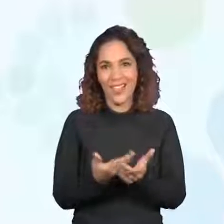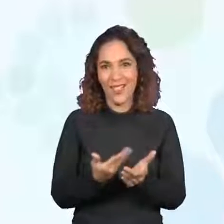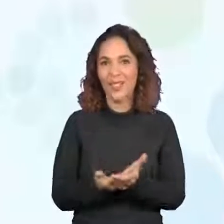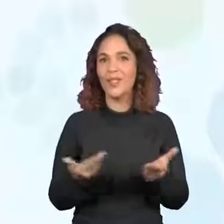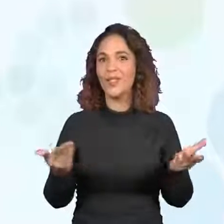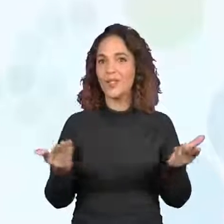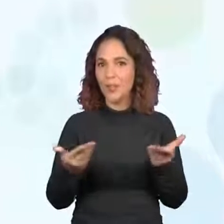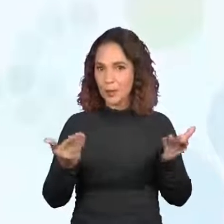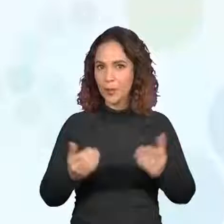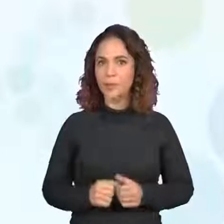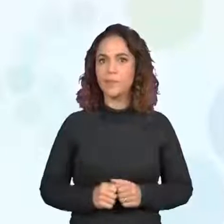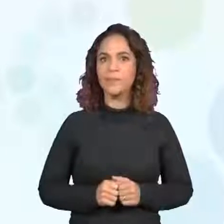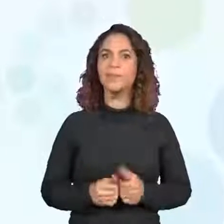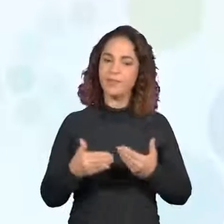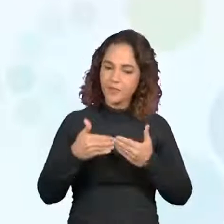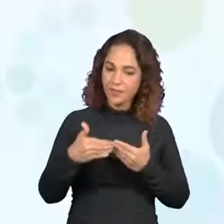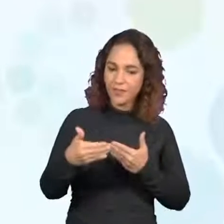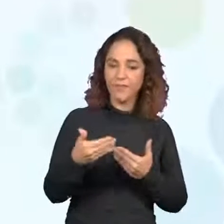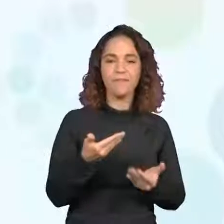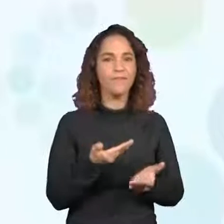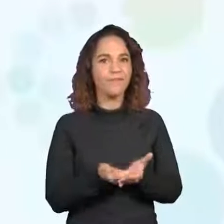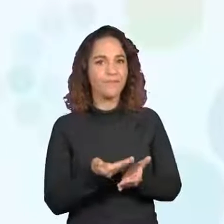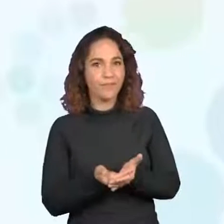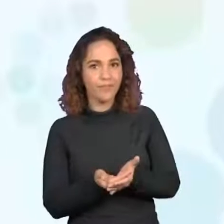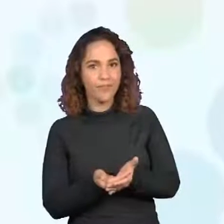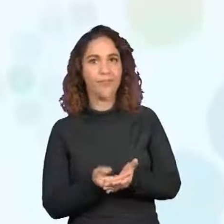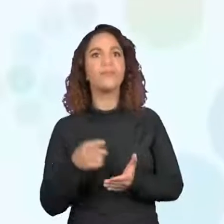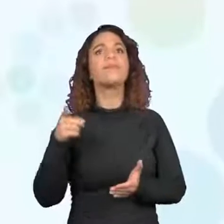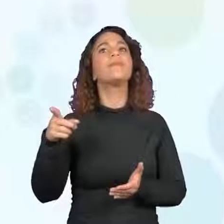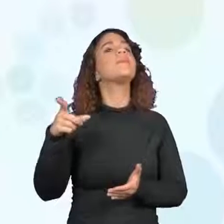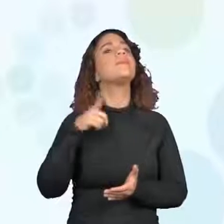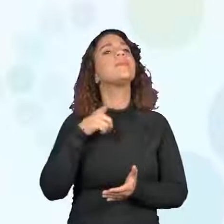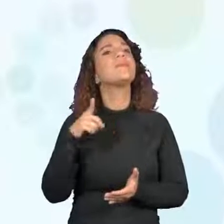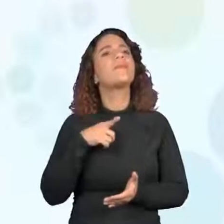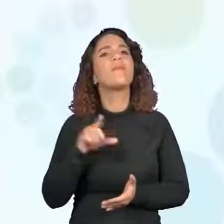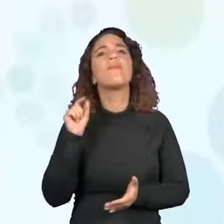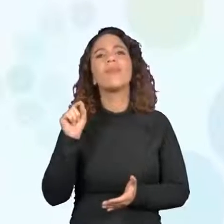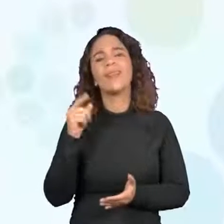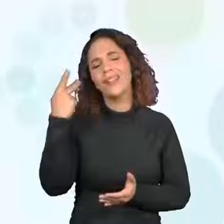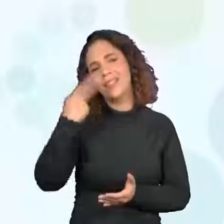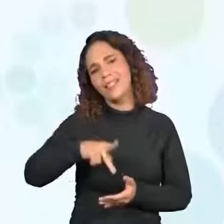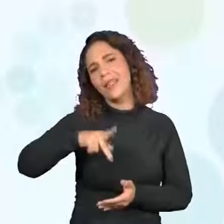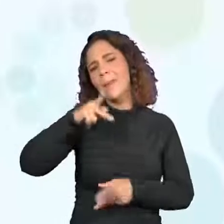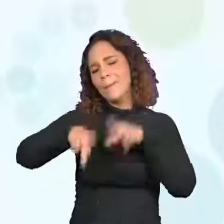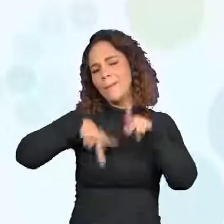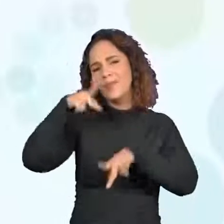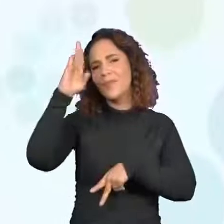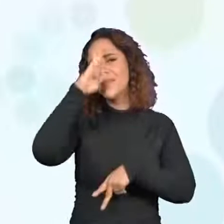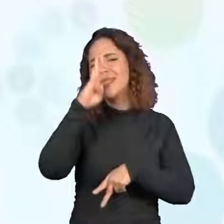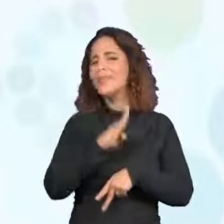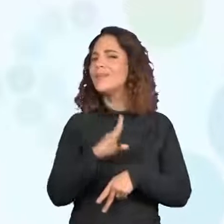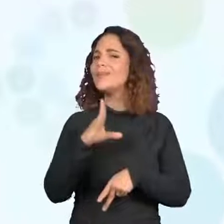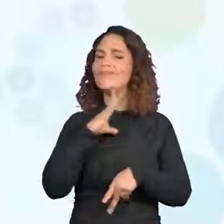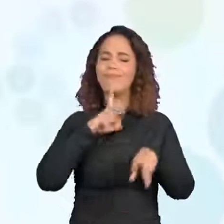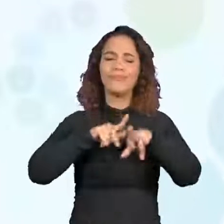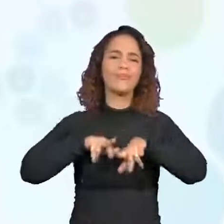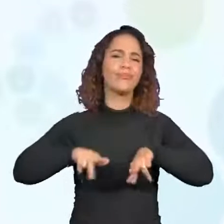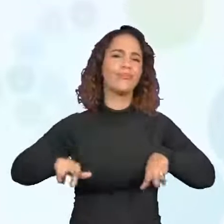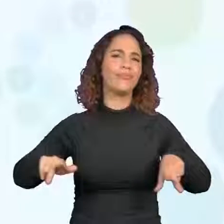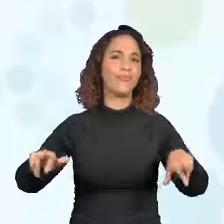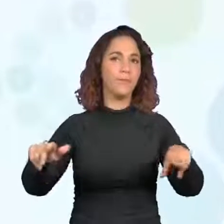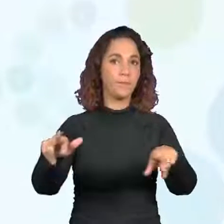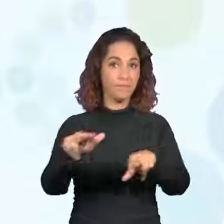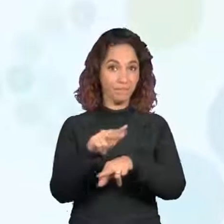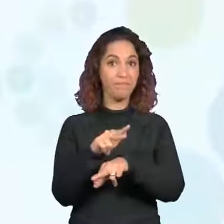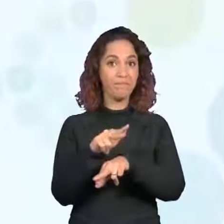aula, estudaremos uma parte da multiplicidade do povo brasileiro.